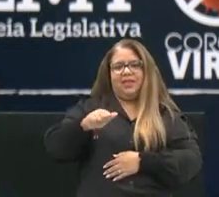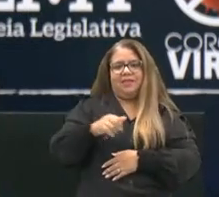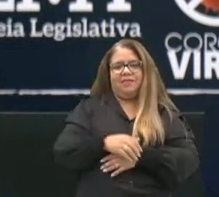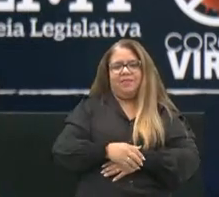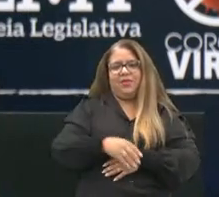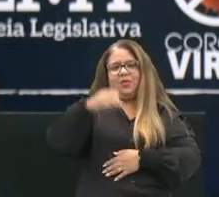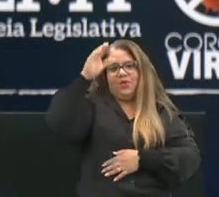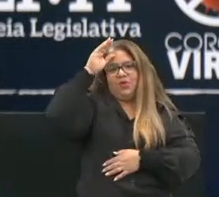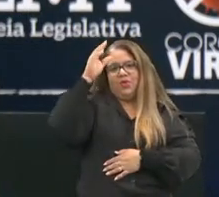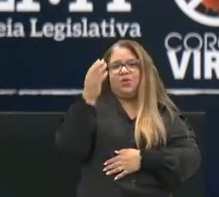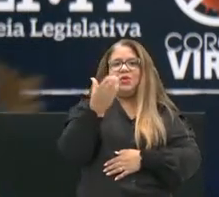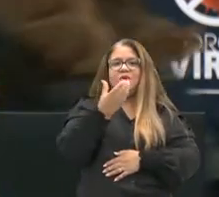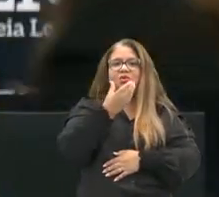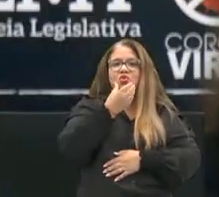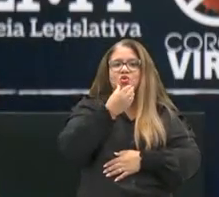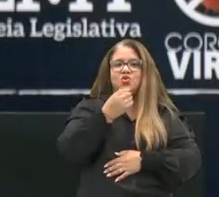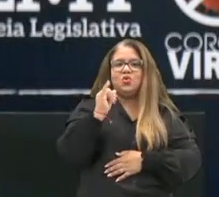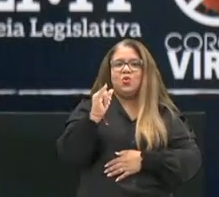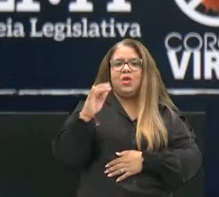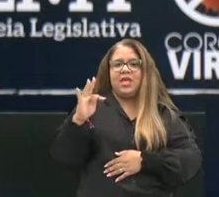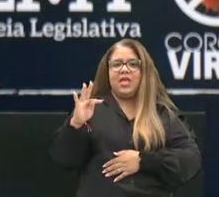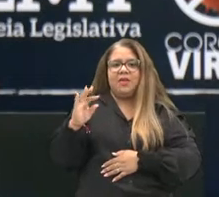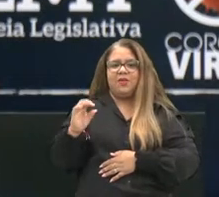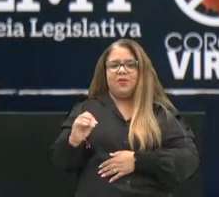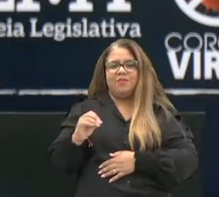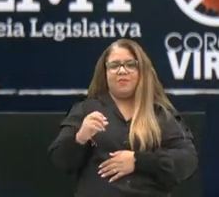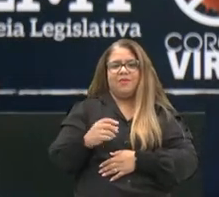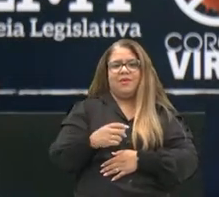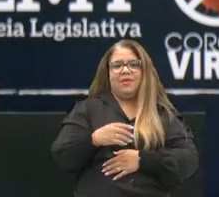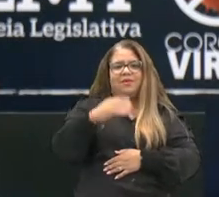tio Ito, tio Nani, né? Tia Luquinha,